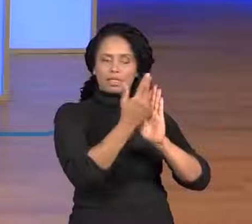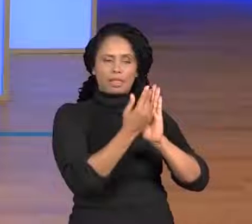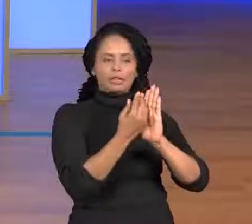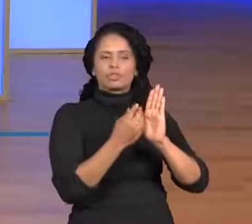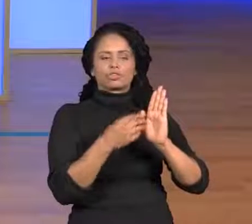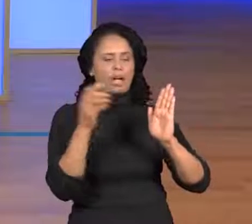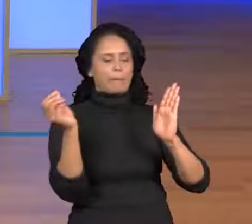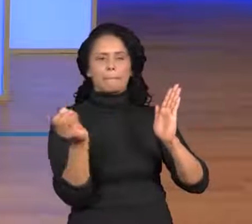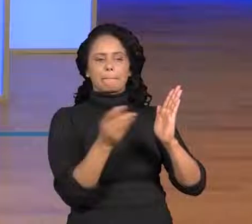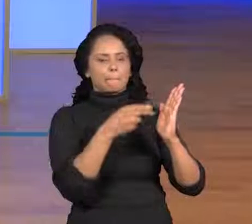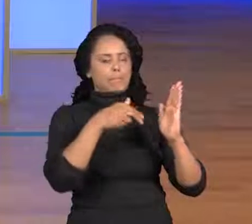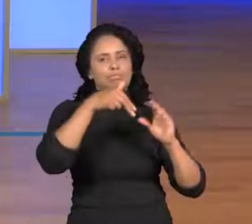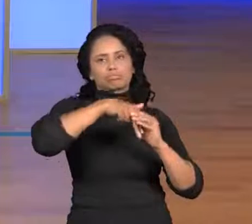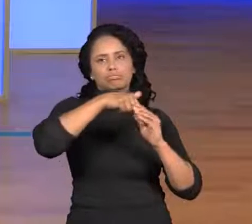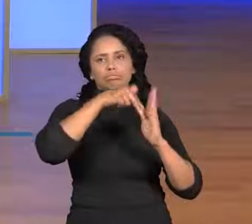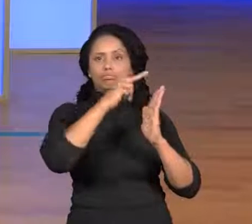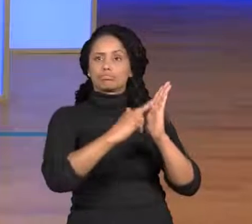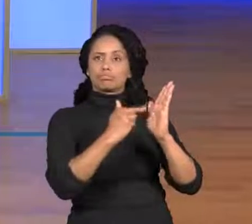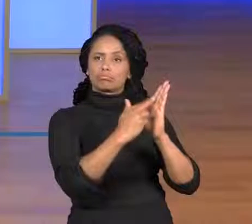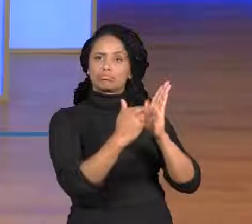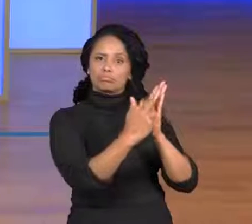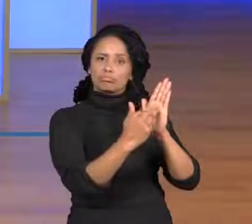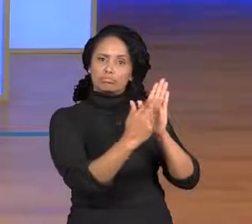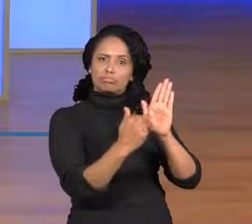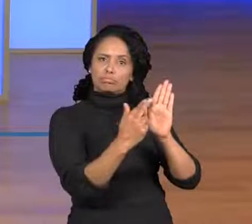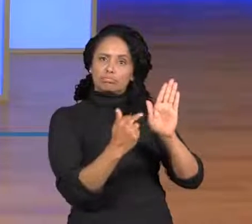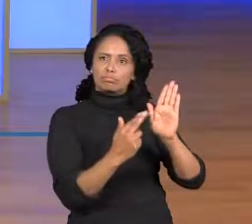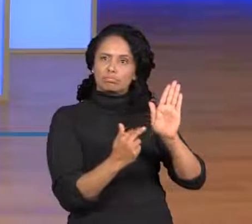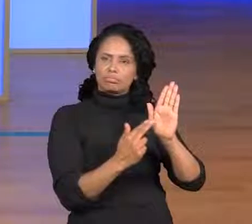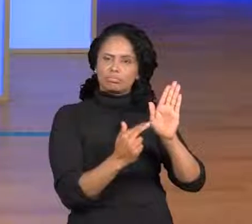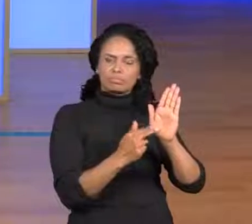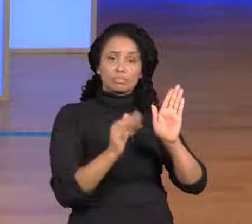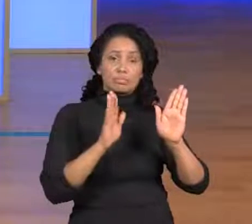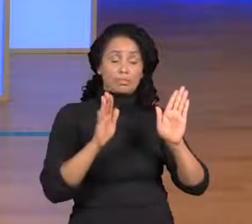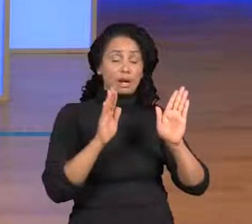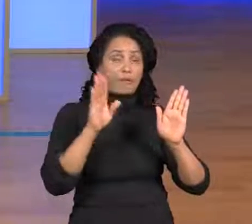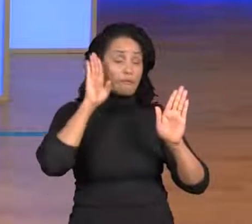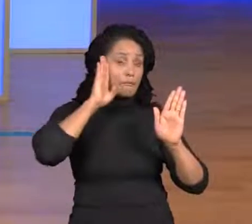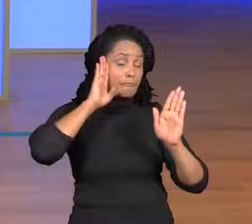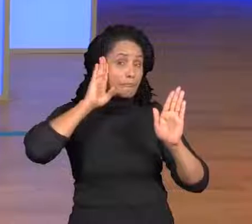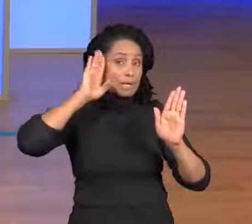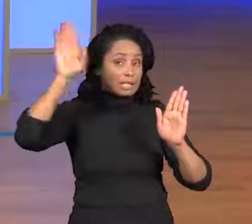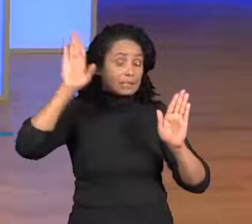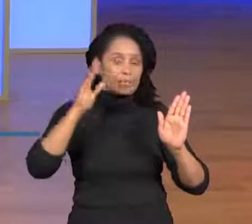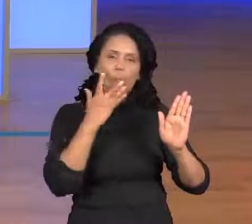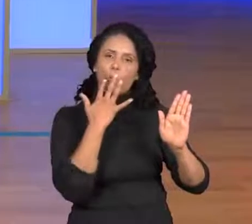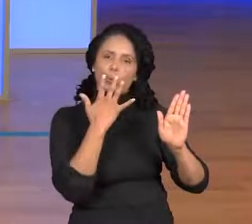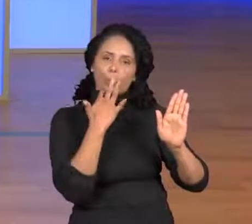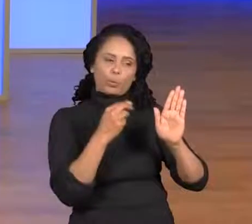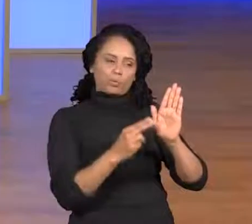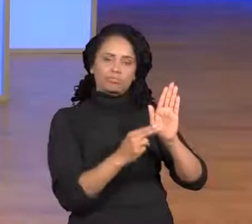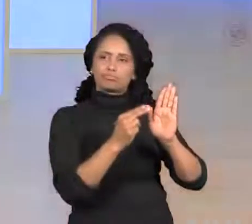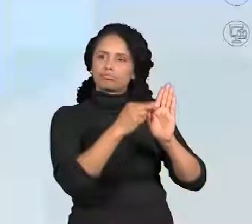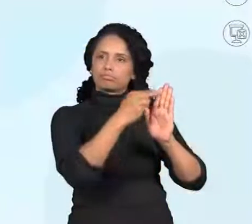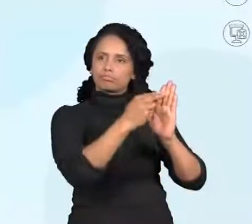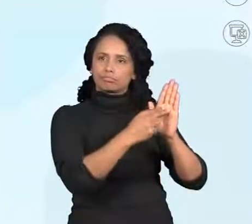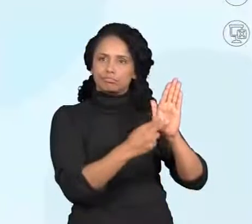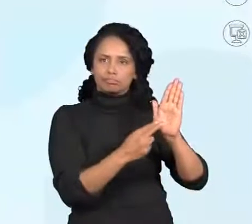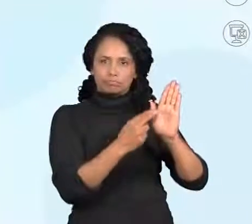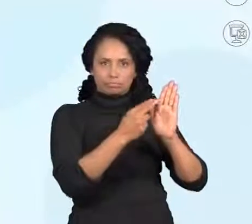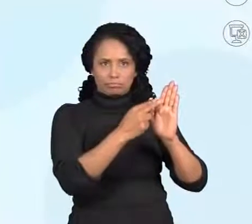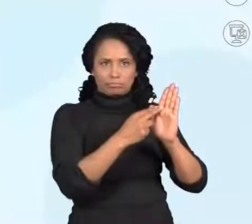faz o desenho direto. Então, o foco é mais as cores na pintura. Temos também o outro conceito que